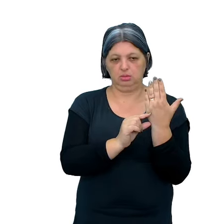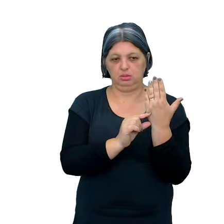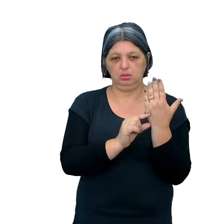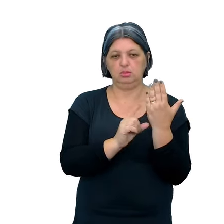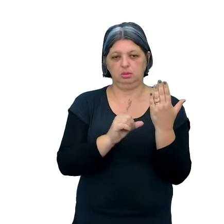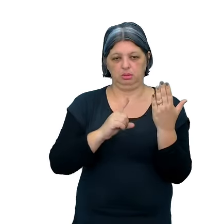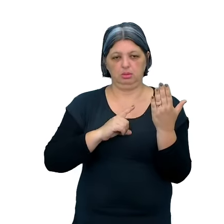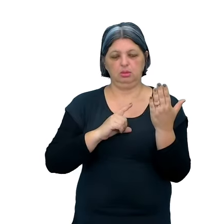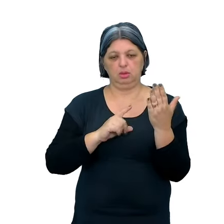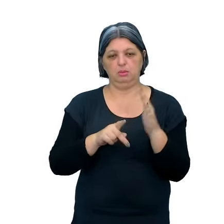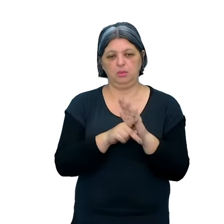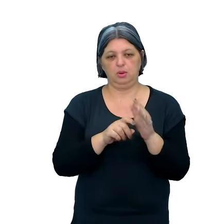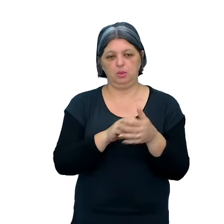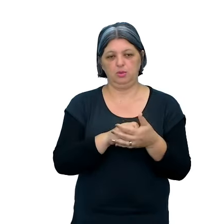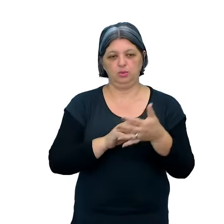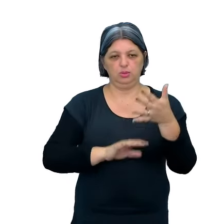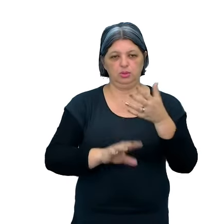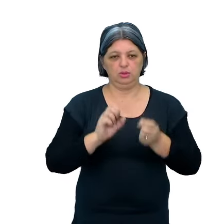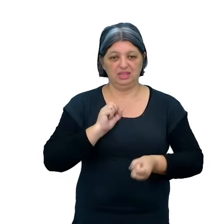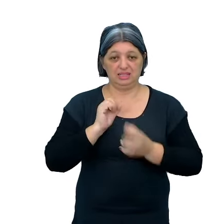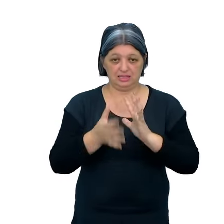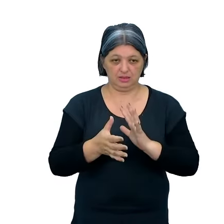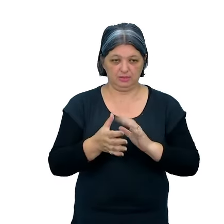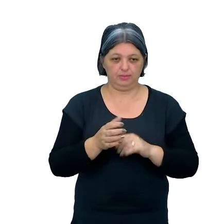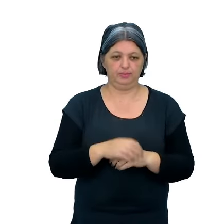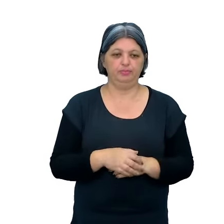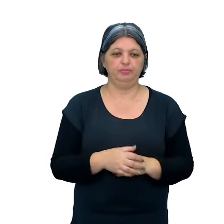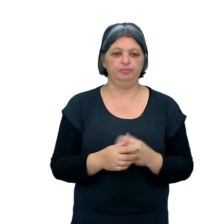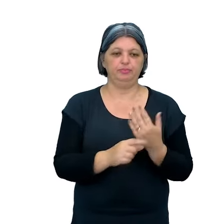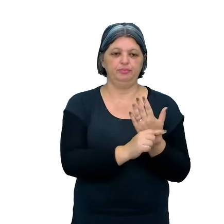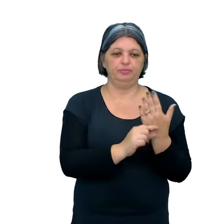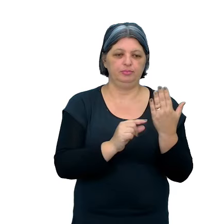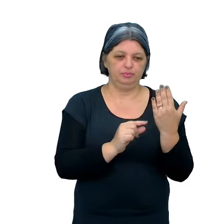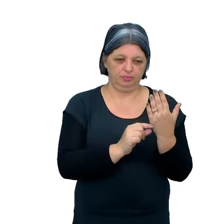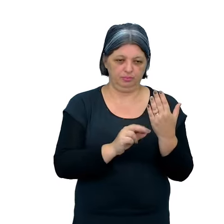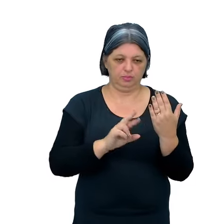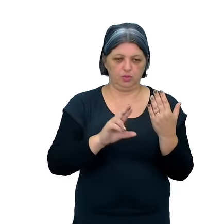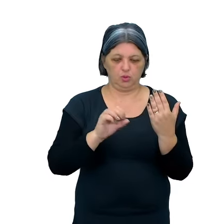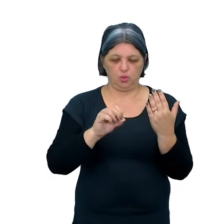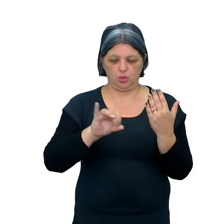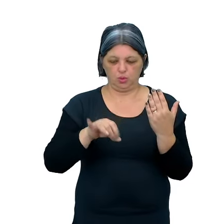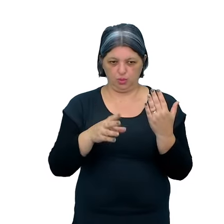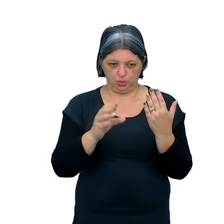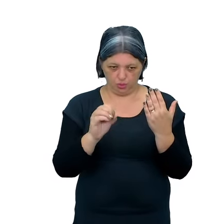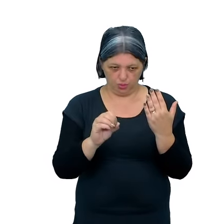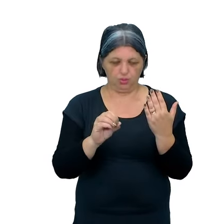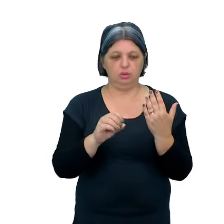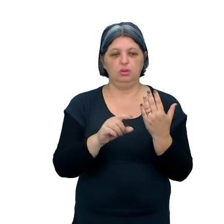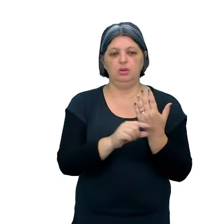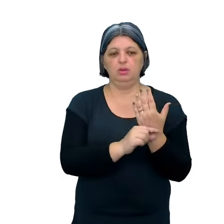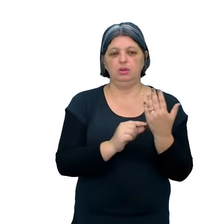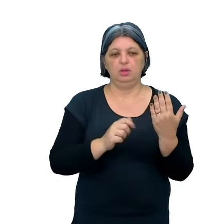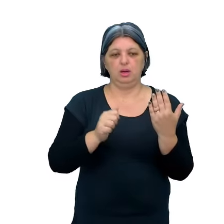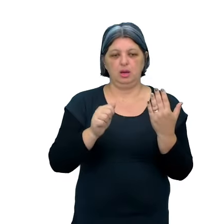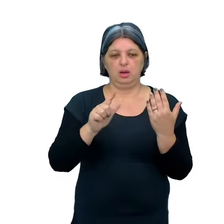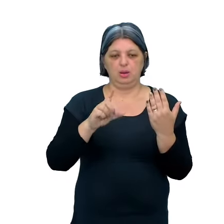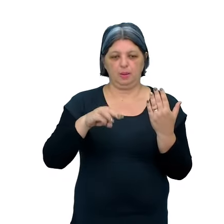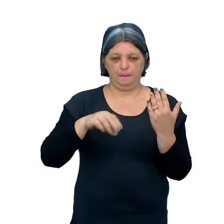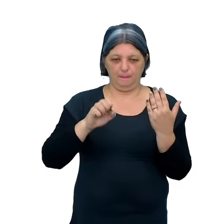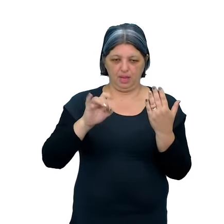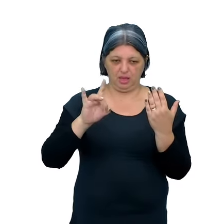em ação. Então, para Rojo e Almeida, o ensino de gêneros textuais multimodais